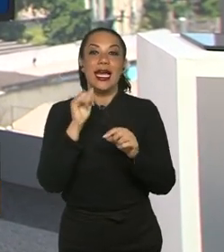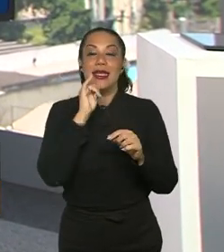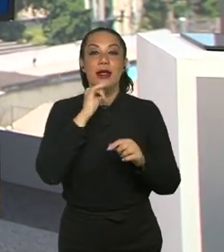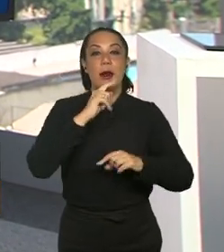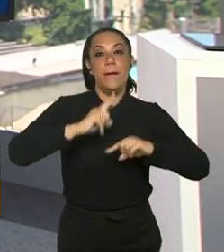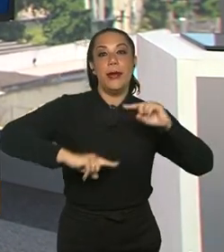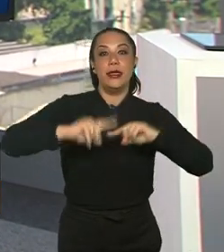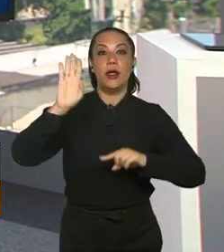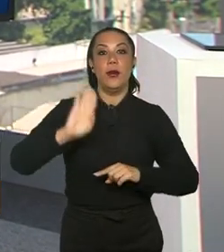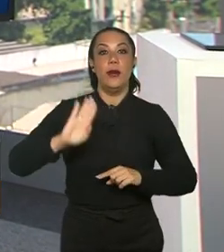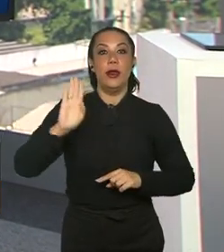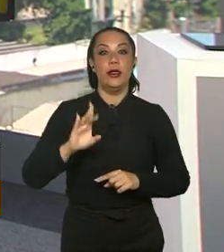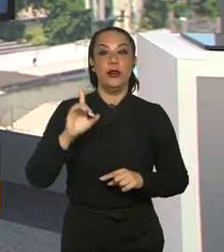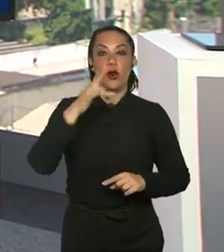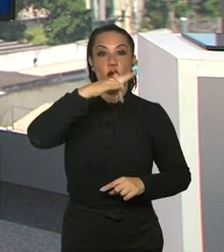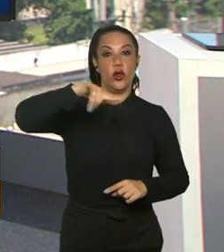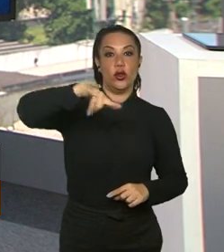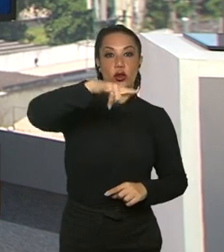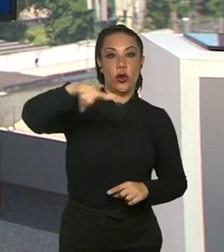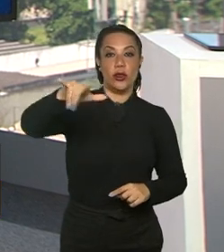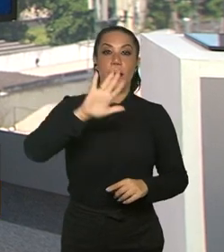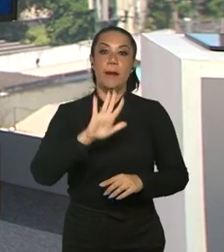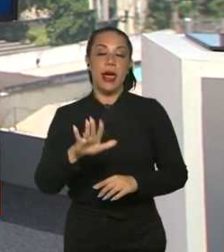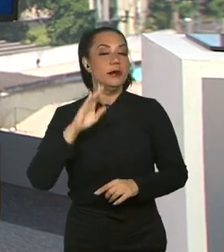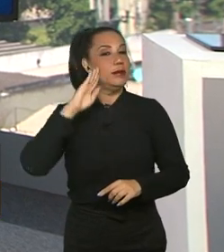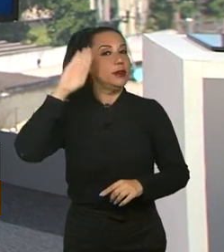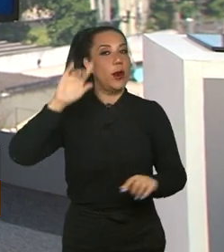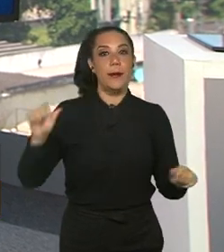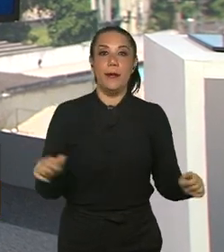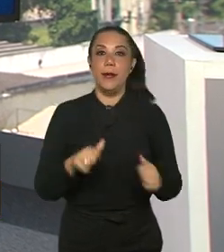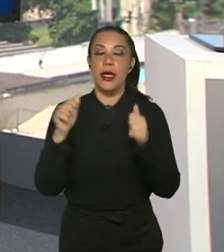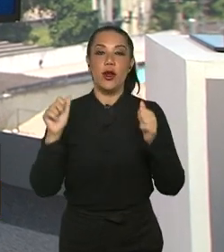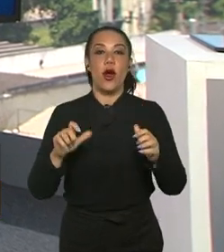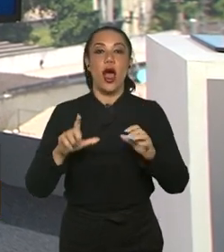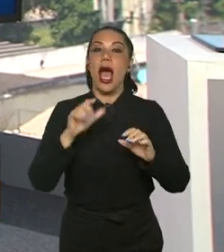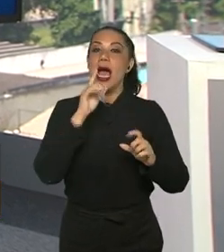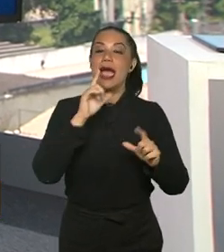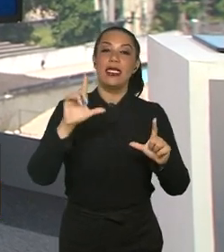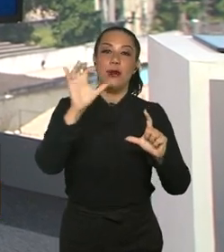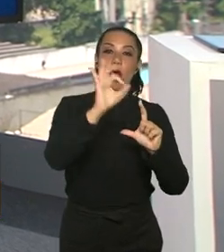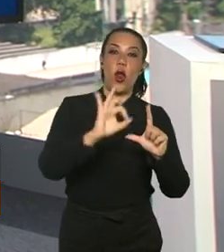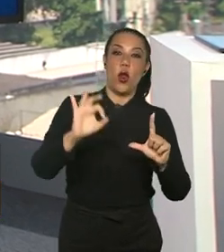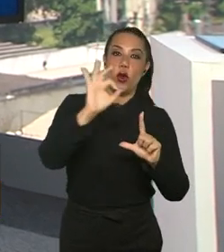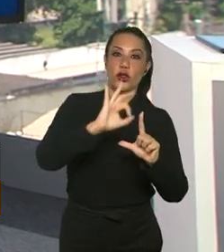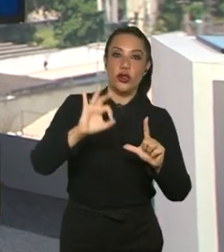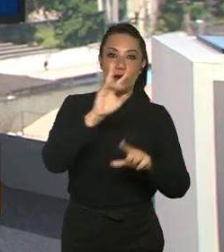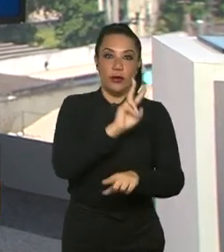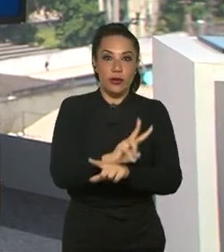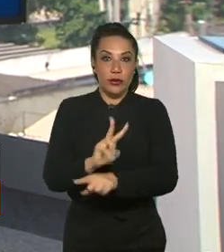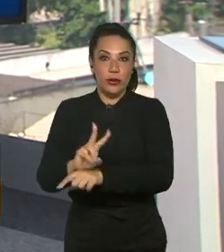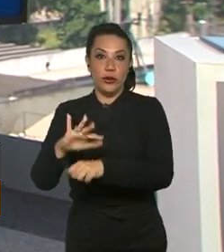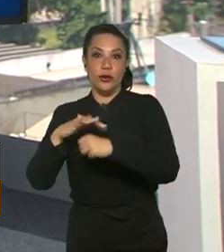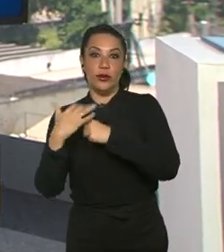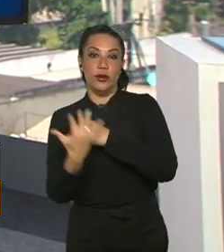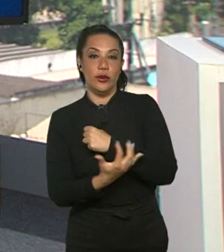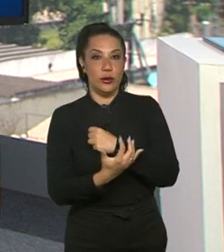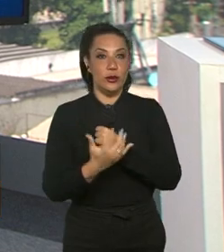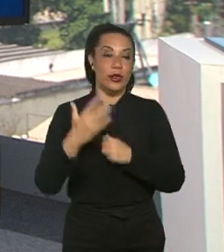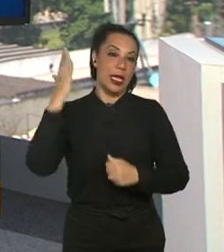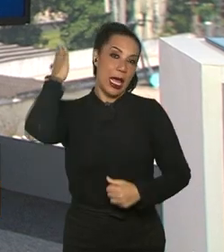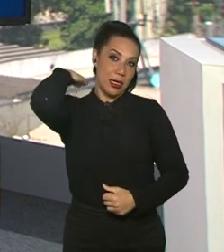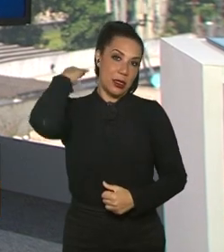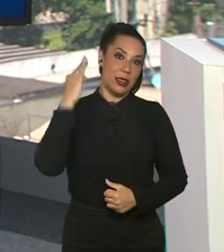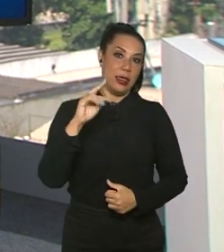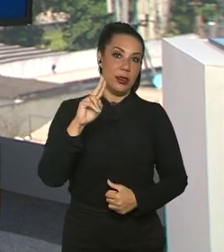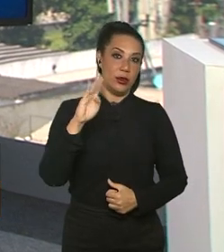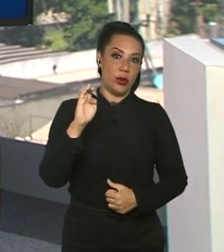material biológico com drones. Inicialmente, a ideia é melhorar a logística para a vigilância da